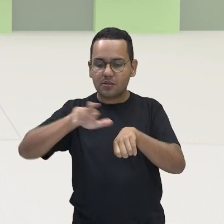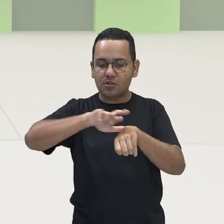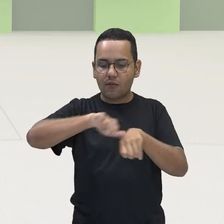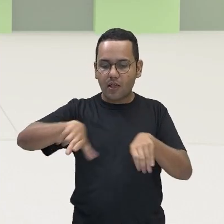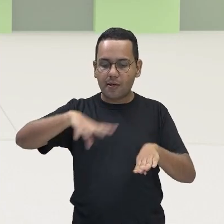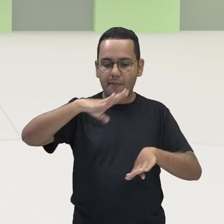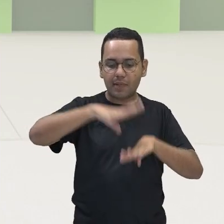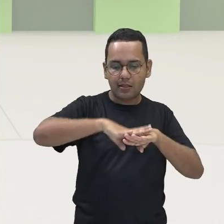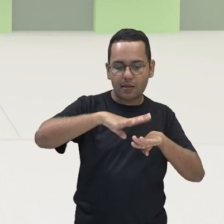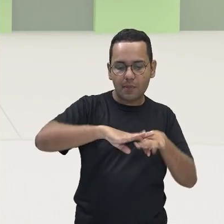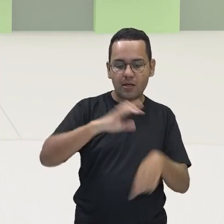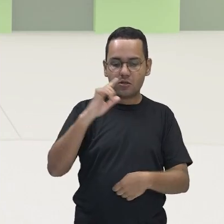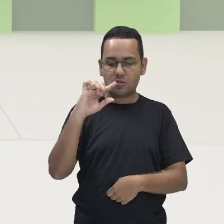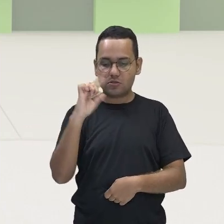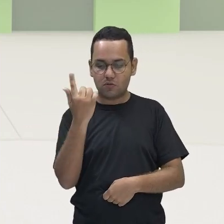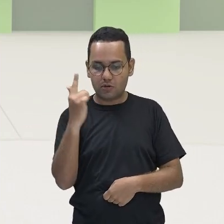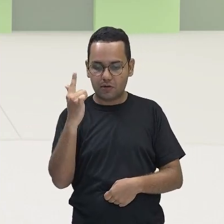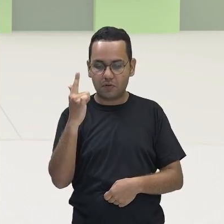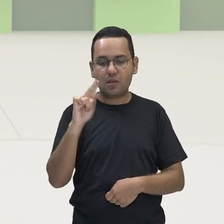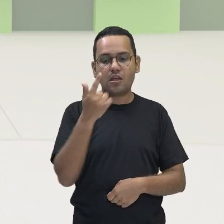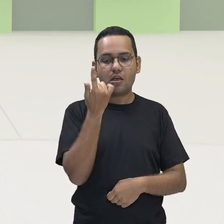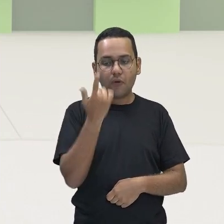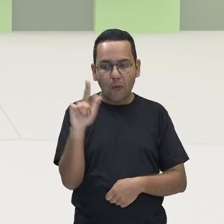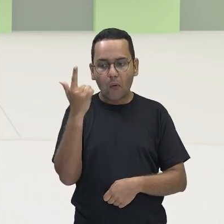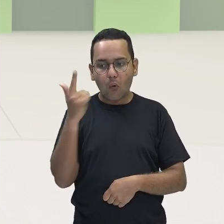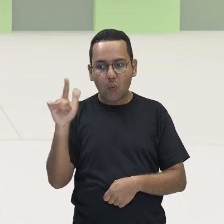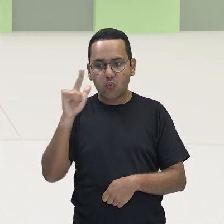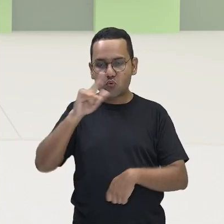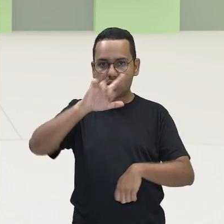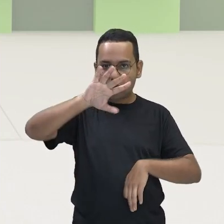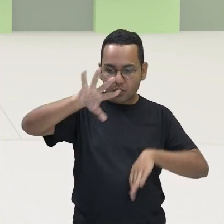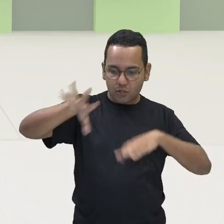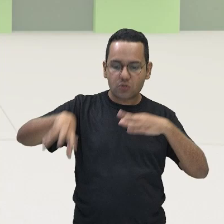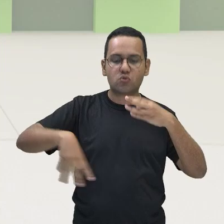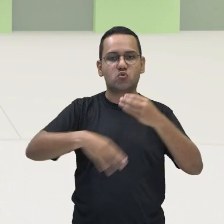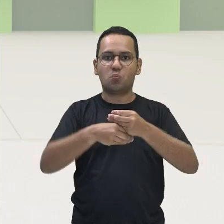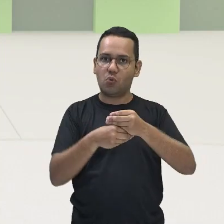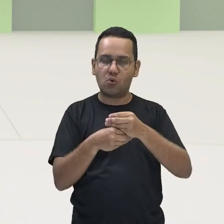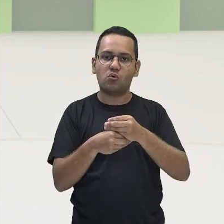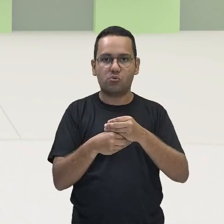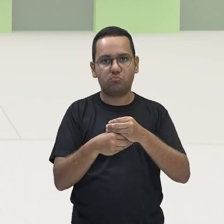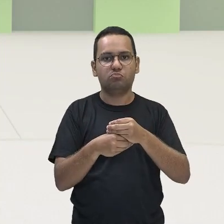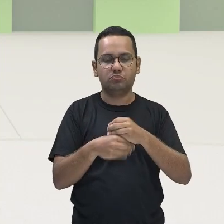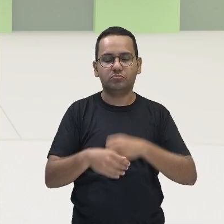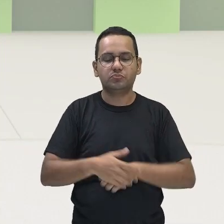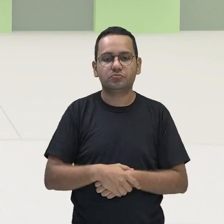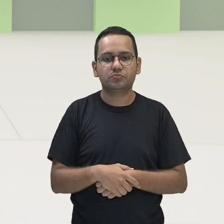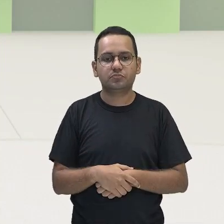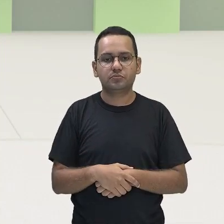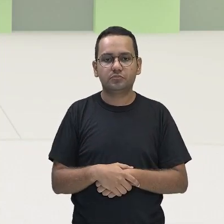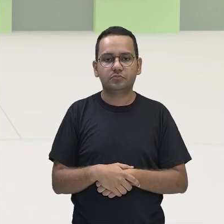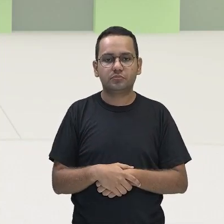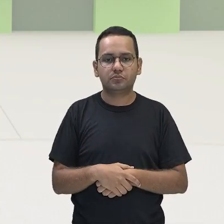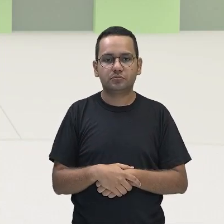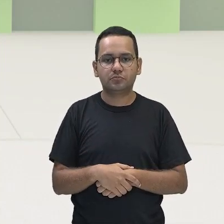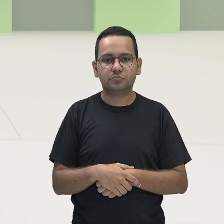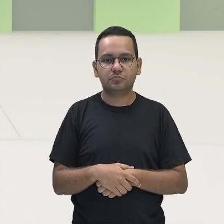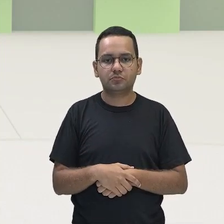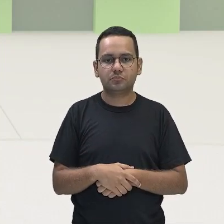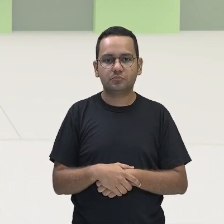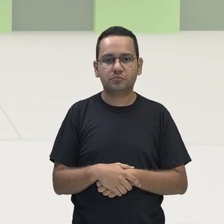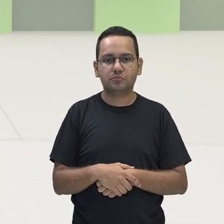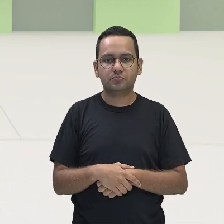Não vive sem essas outras áreas de conhecimento, porque nós